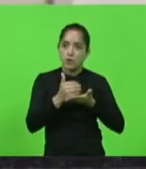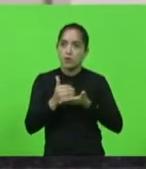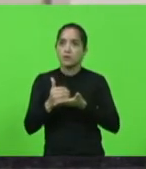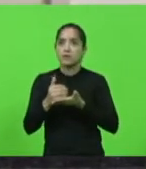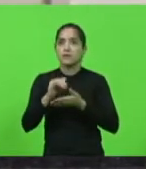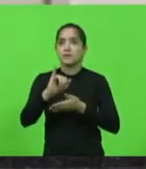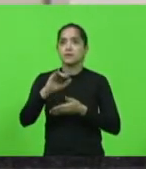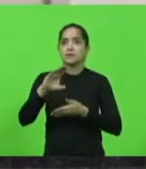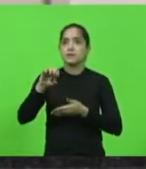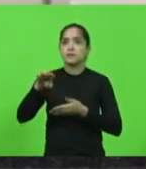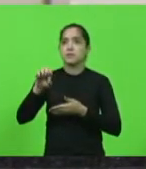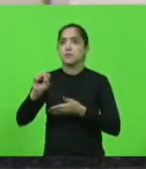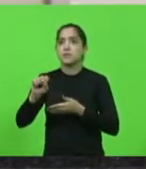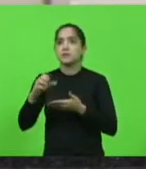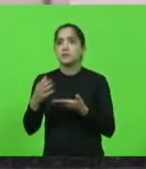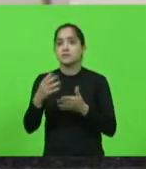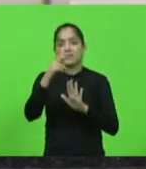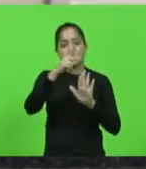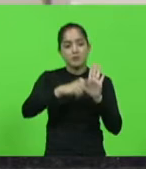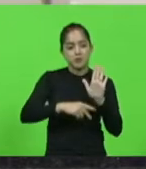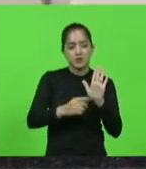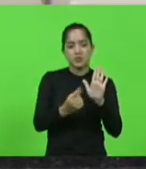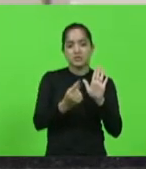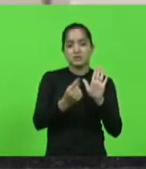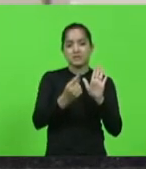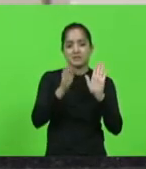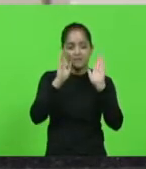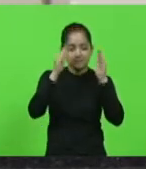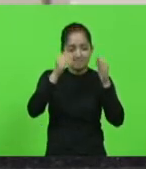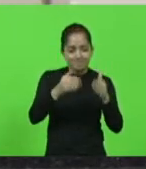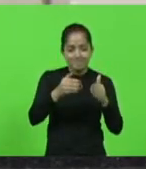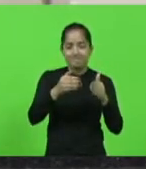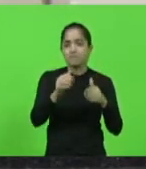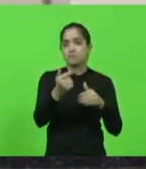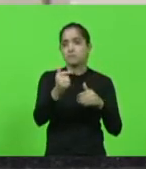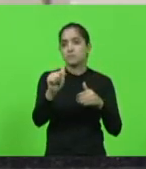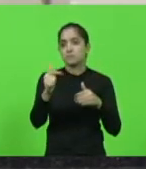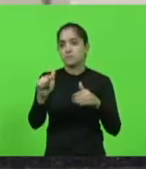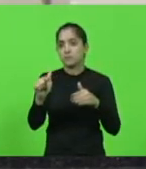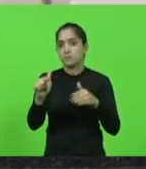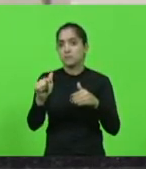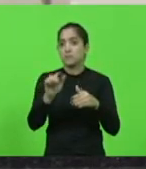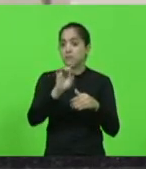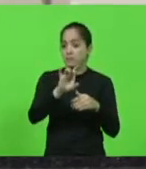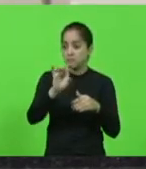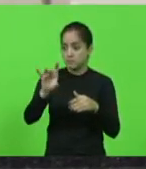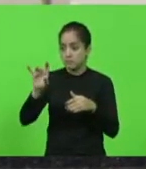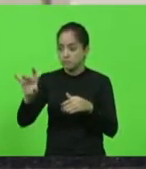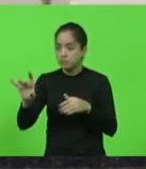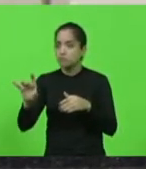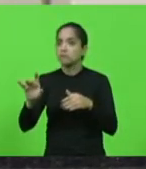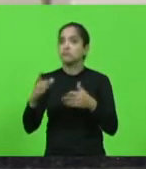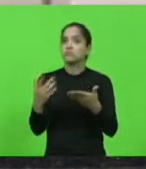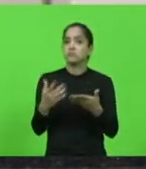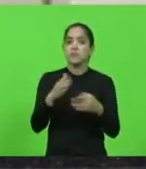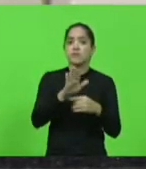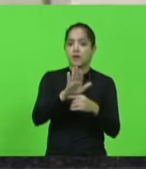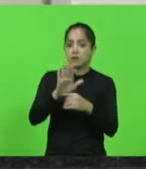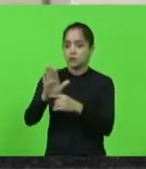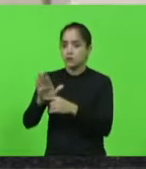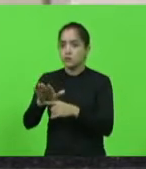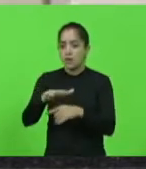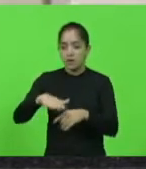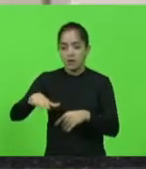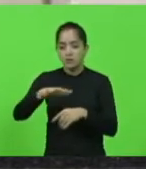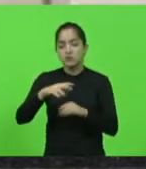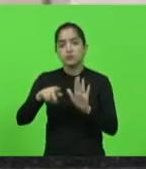ICMS e não tem um projeto específico para ajudar o esporte. E aí cada empresário vai ajudar a sua região, Joinville, a sua, oeste,